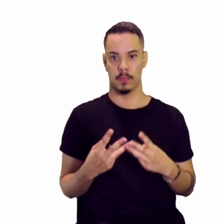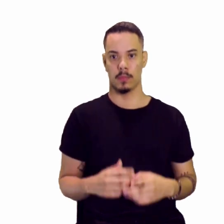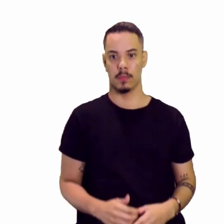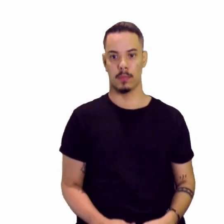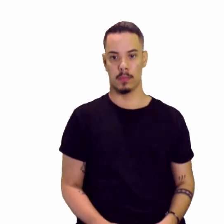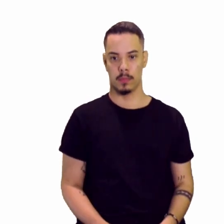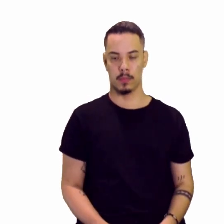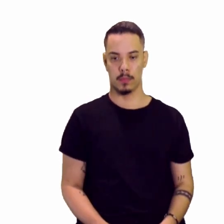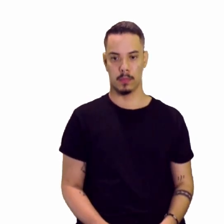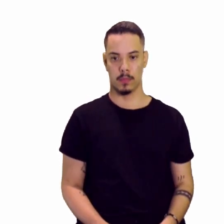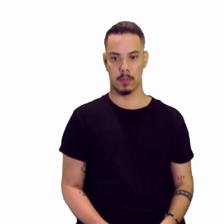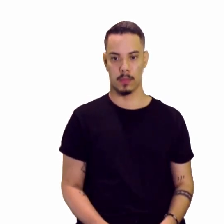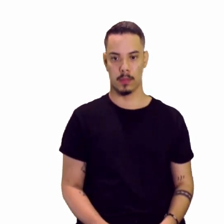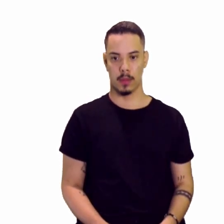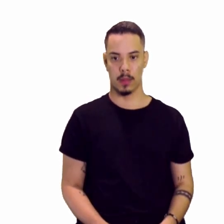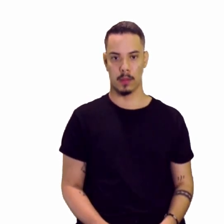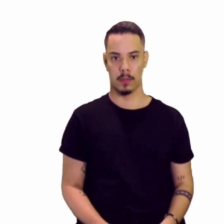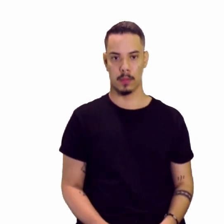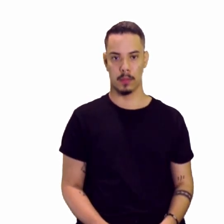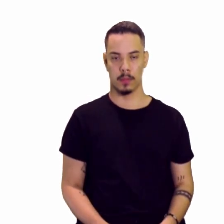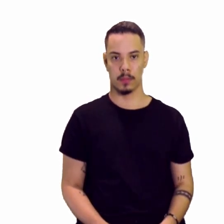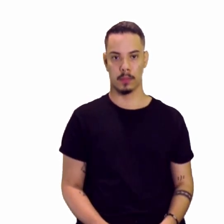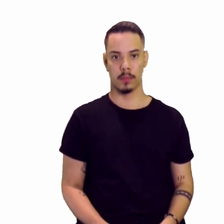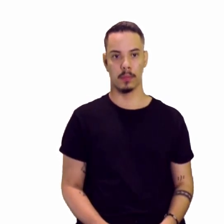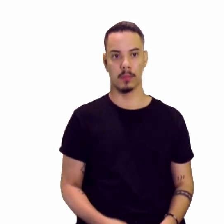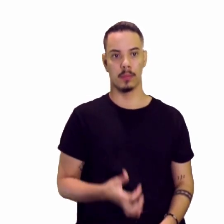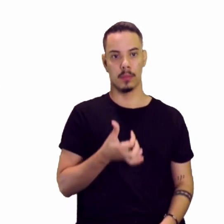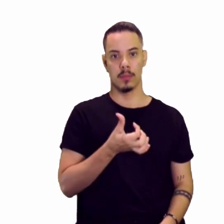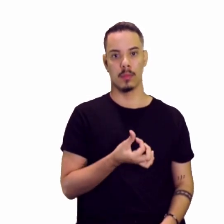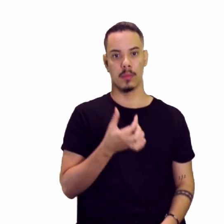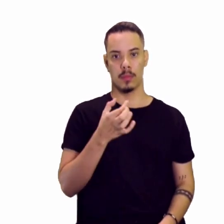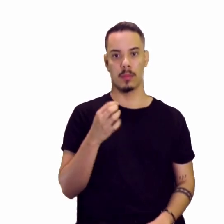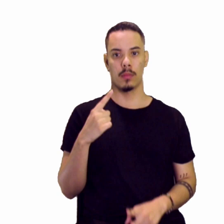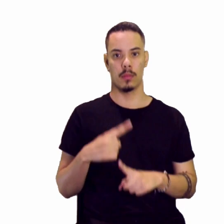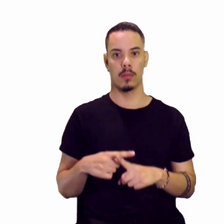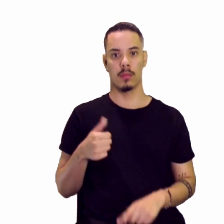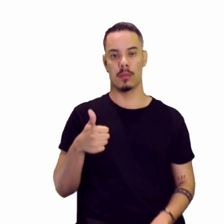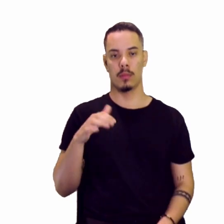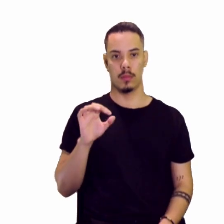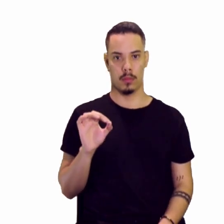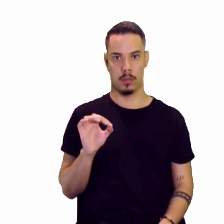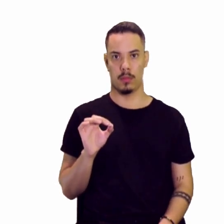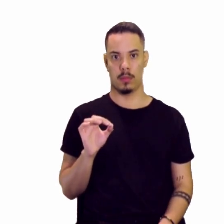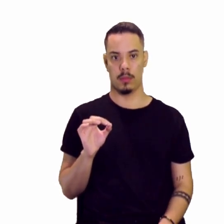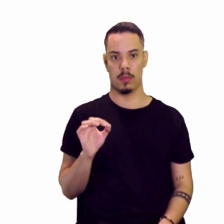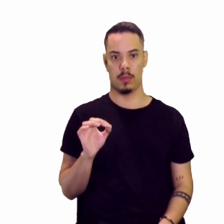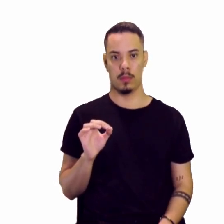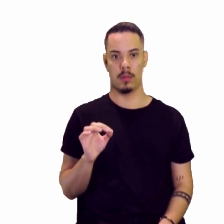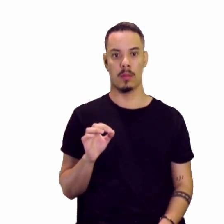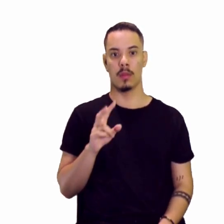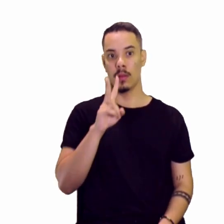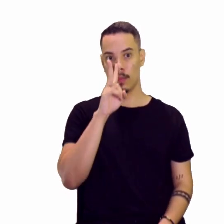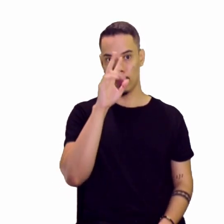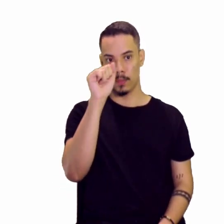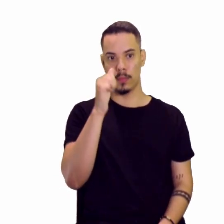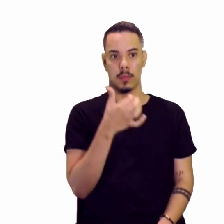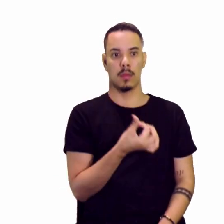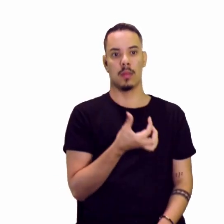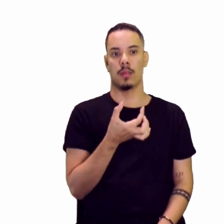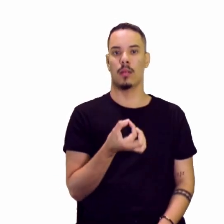só. E pela aceleração que nós achamos. Então, olha aí. Vai ter uma força aí de